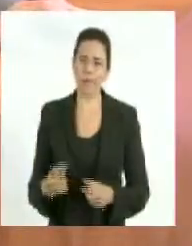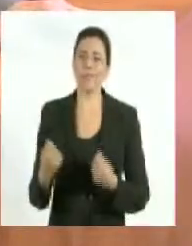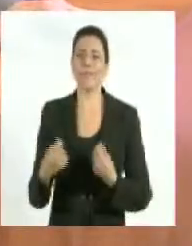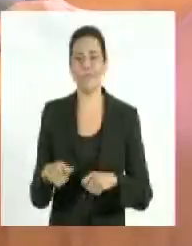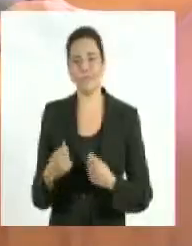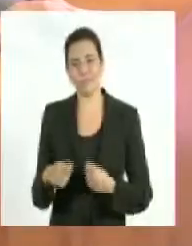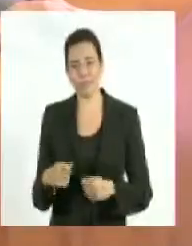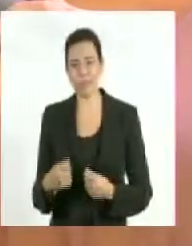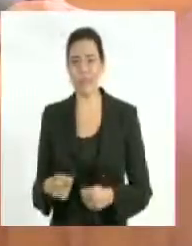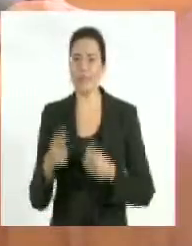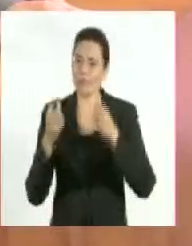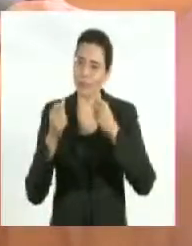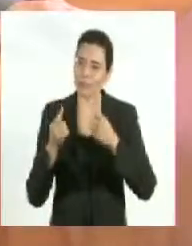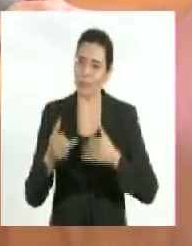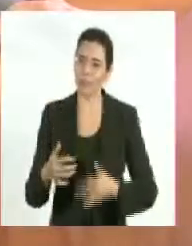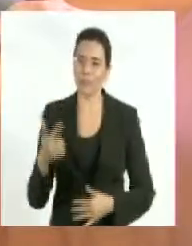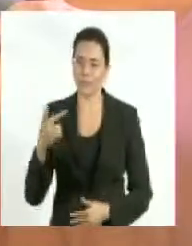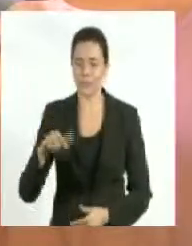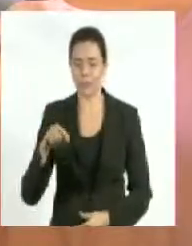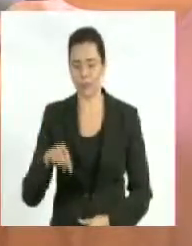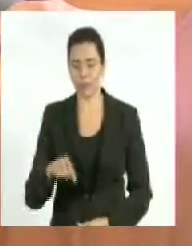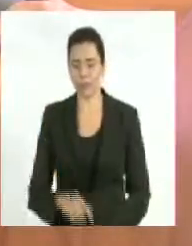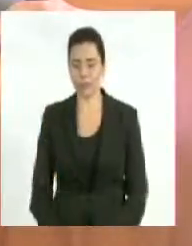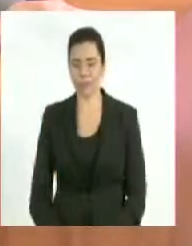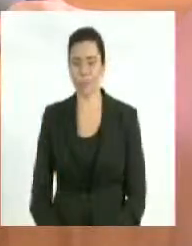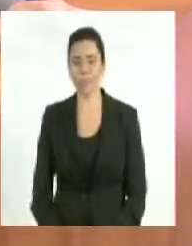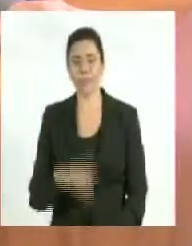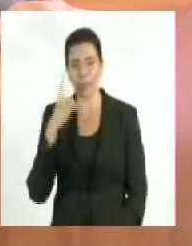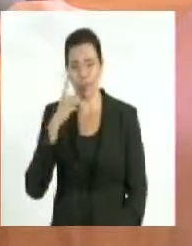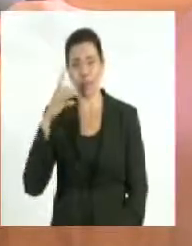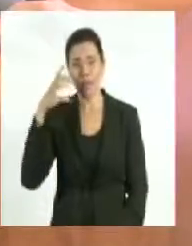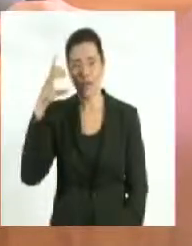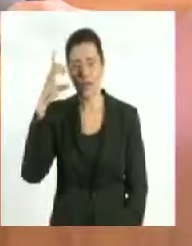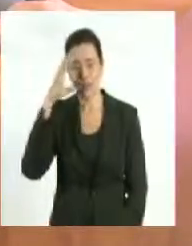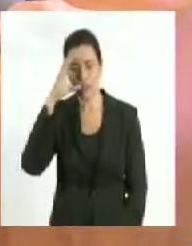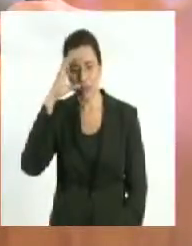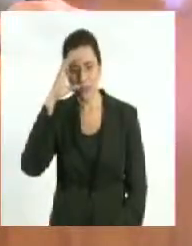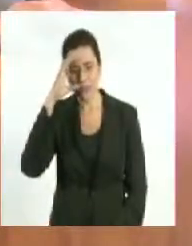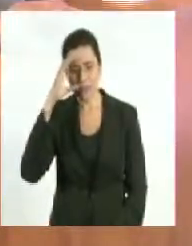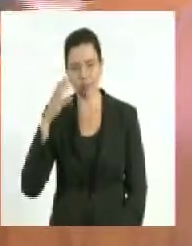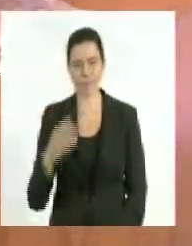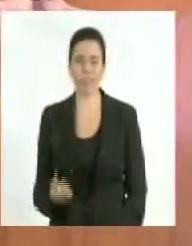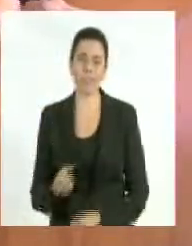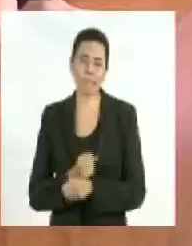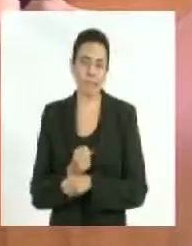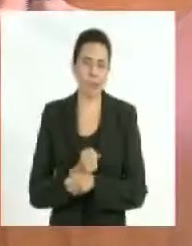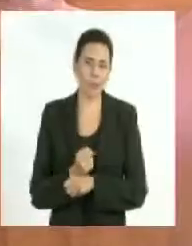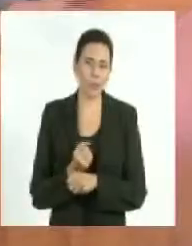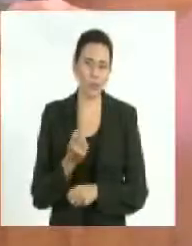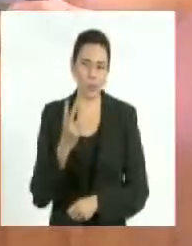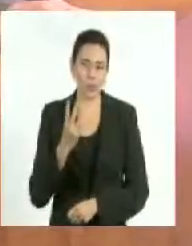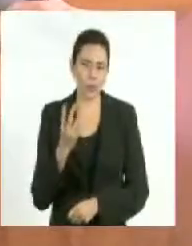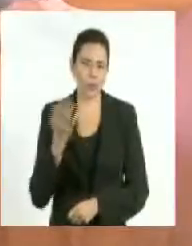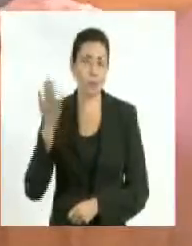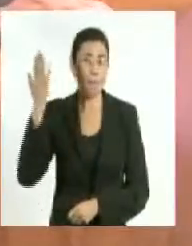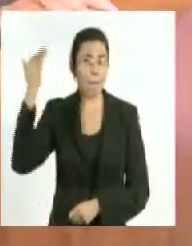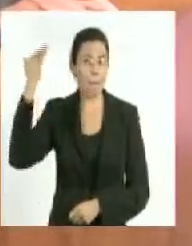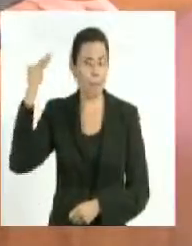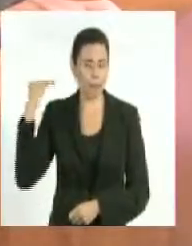Cabo Campos, há 2 anos estive nessa tribuna, depois de